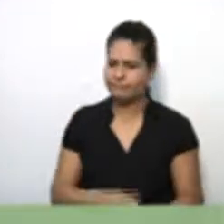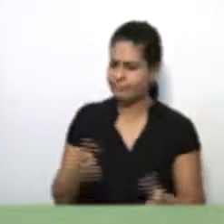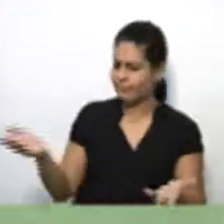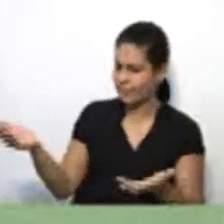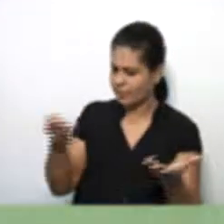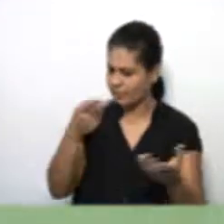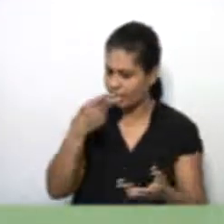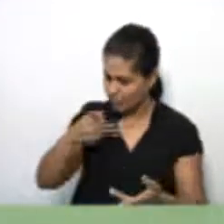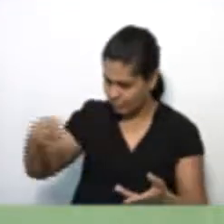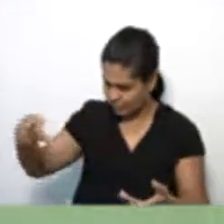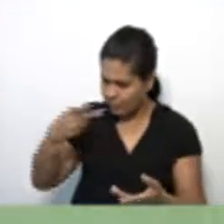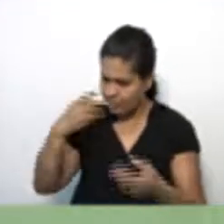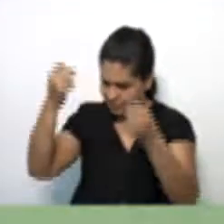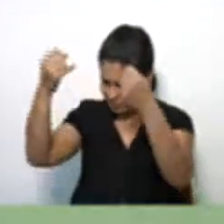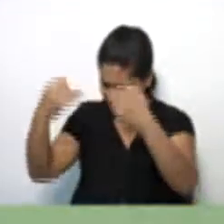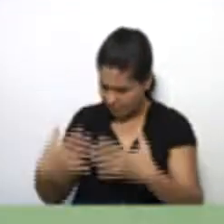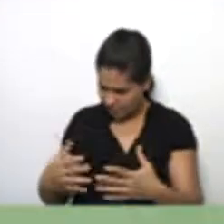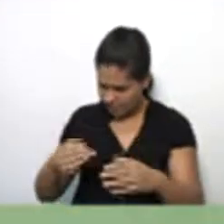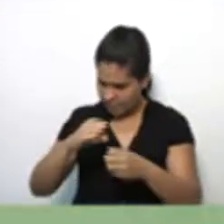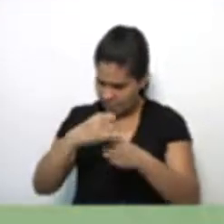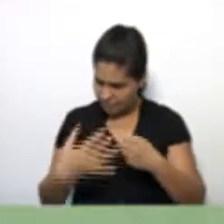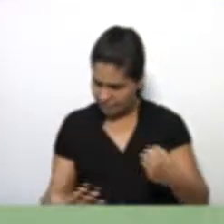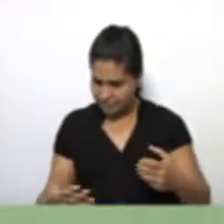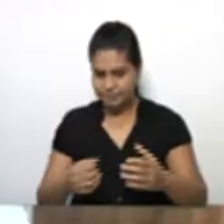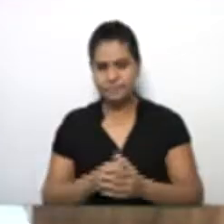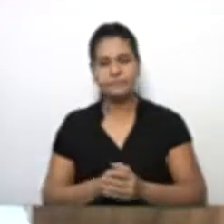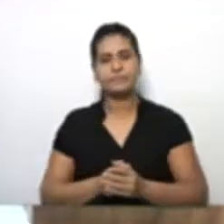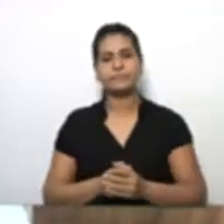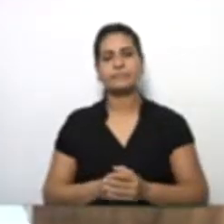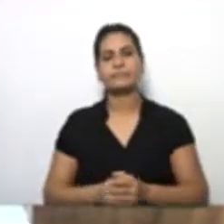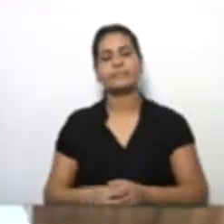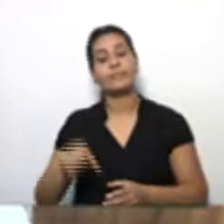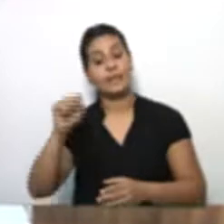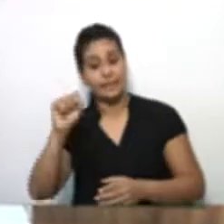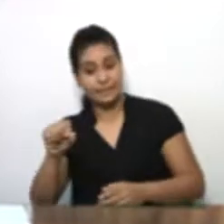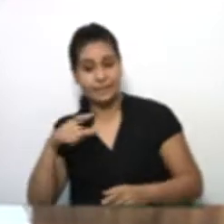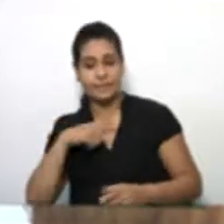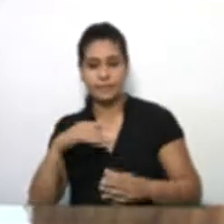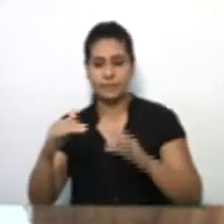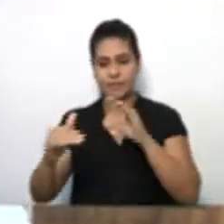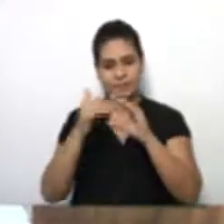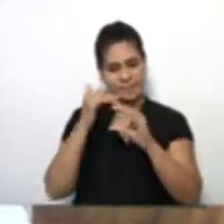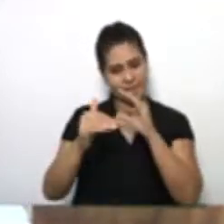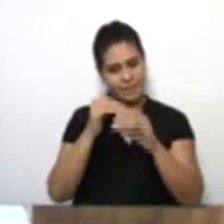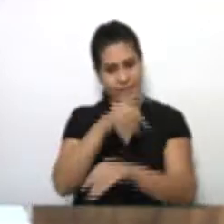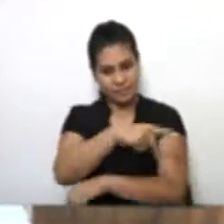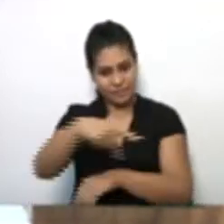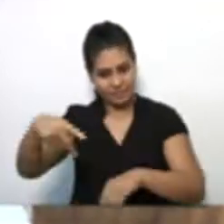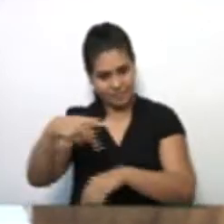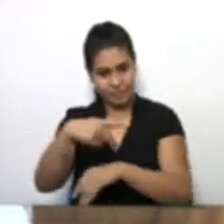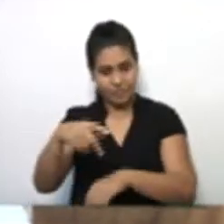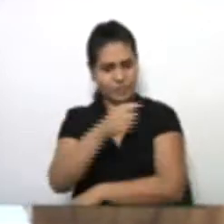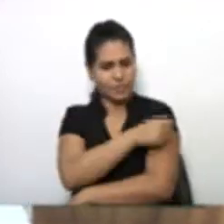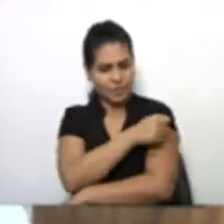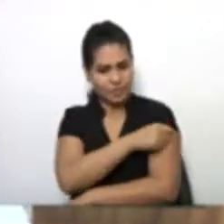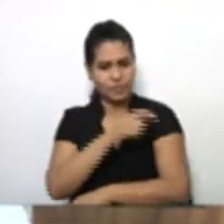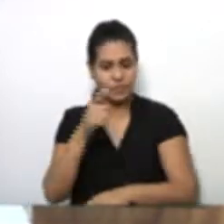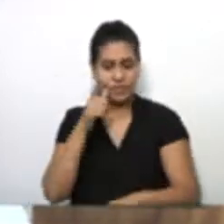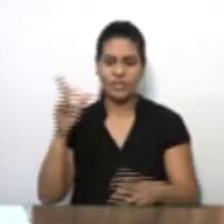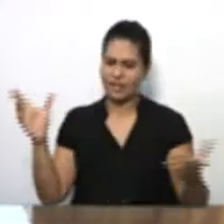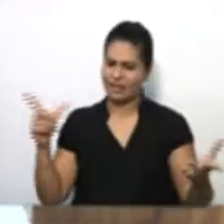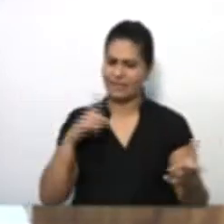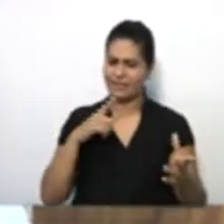esse conceitinho? Sim, professor Alberto, eu estou aqui no chat com alguns professores, os alunos já estão dando